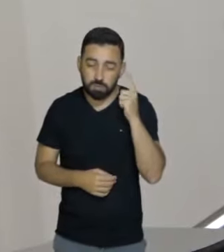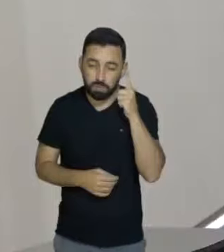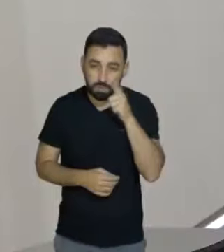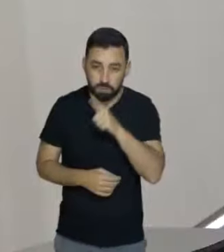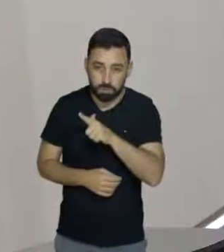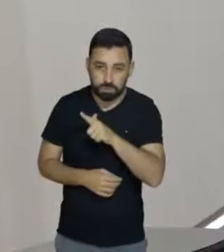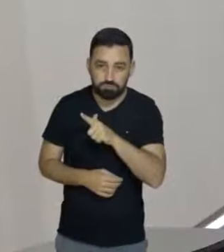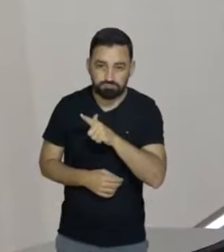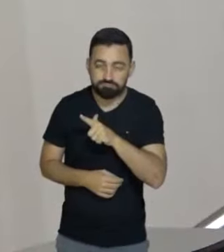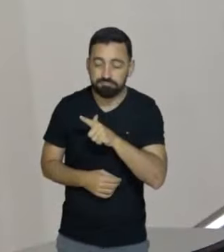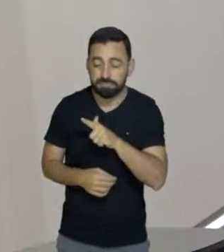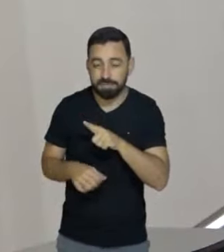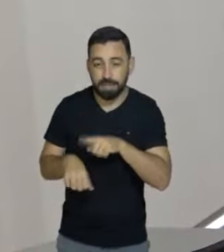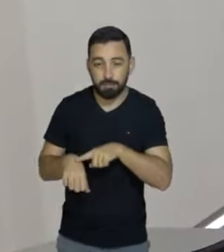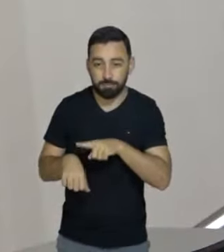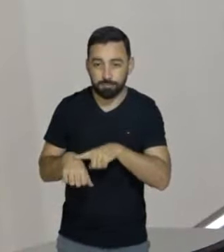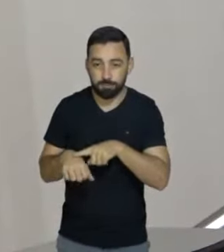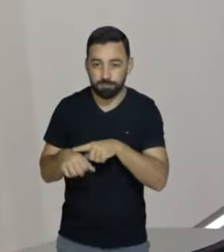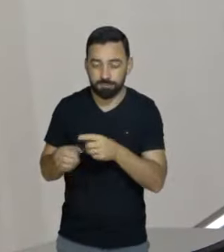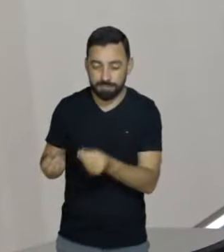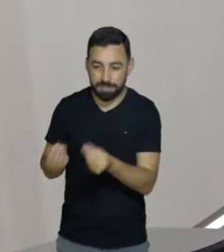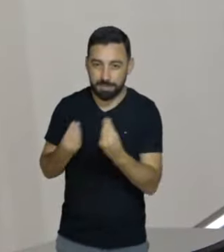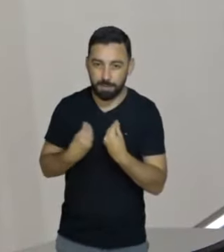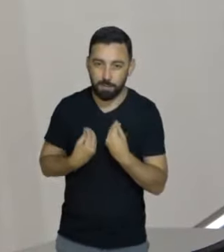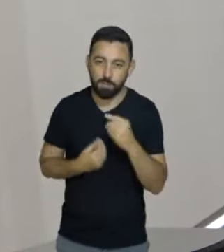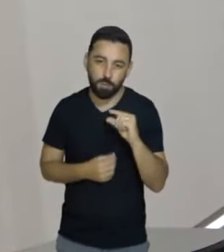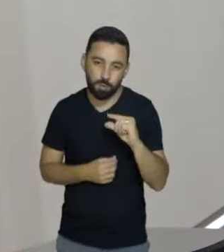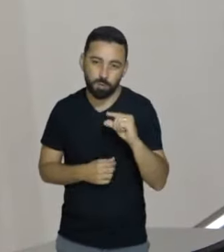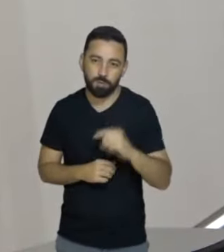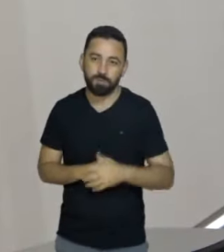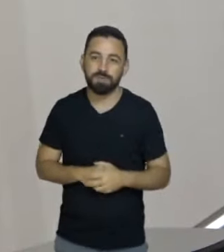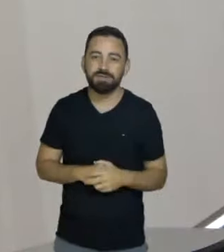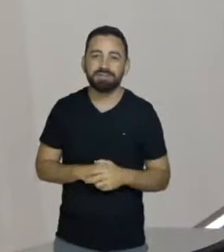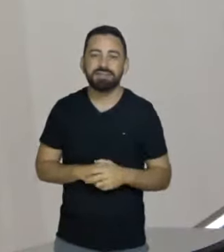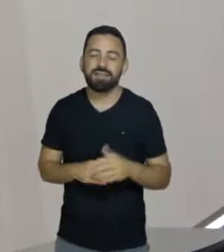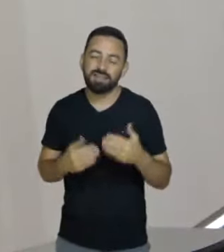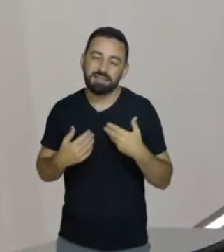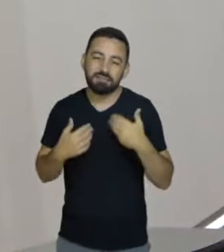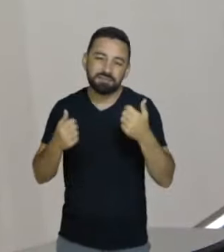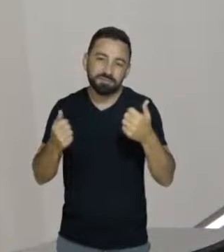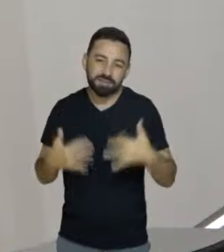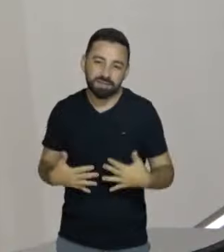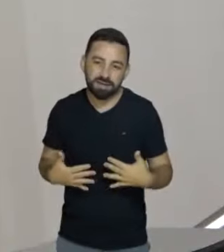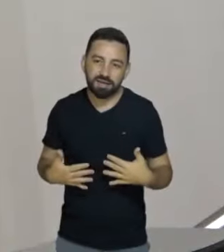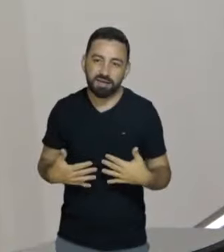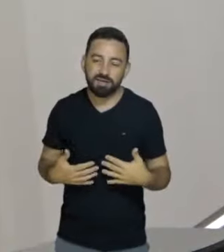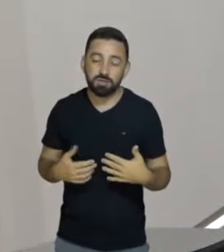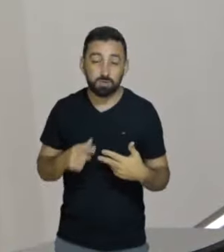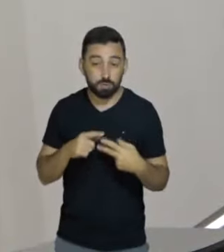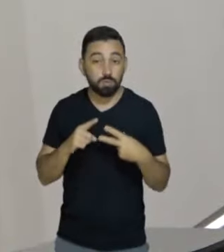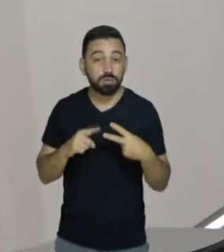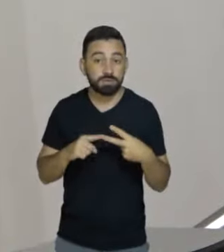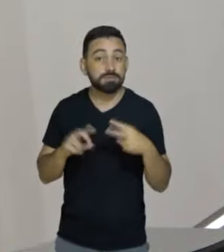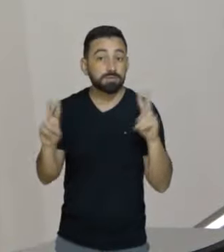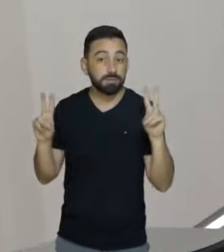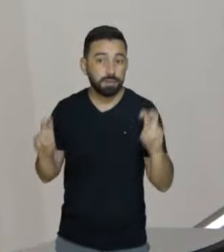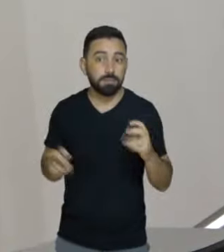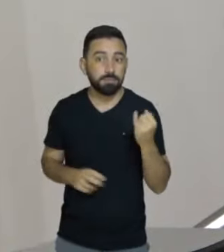parte do tempo, só para falar de dois assuntos importantes.